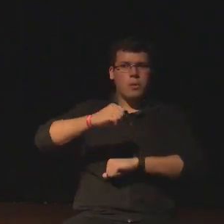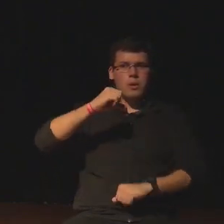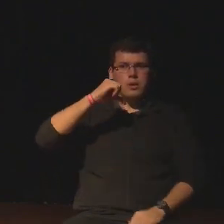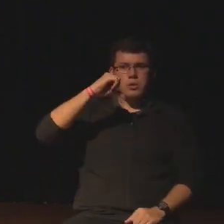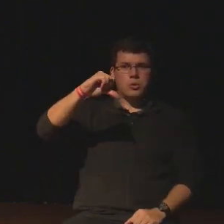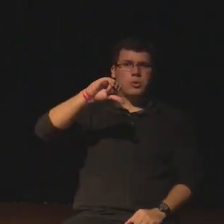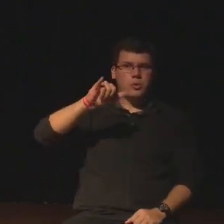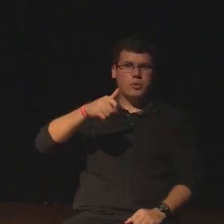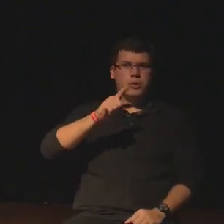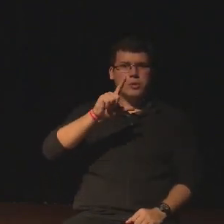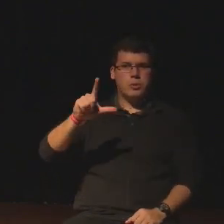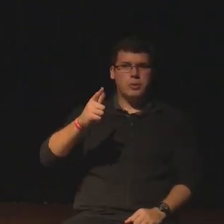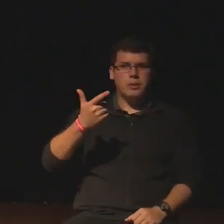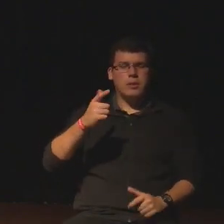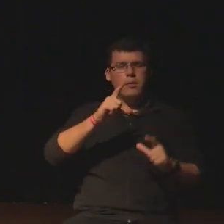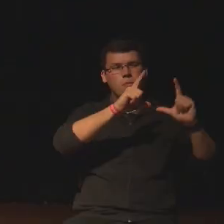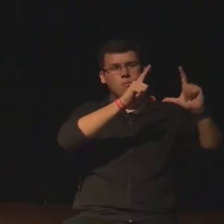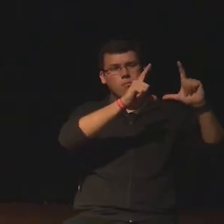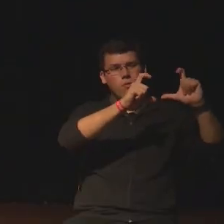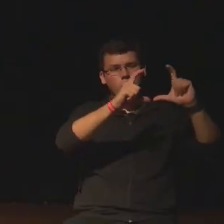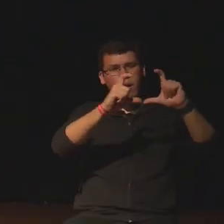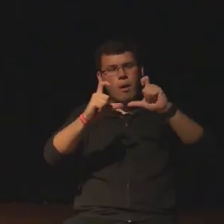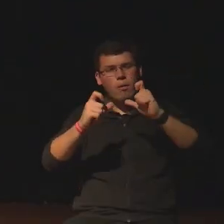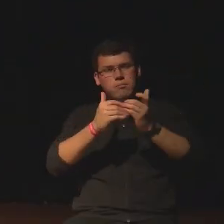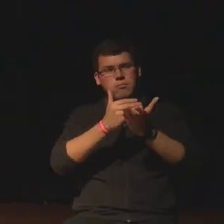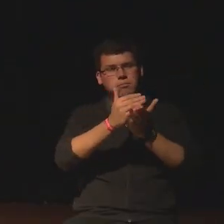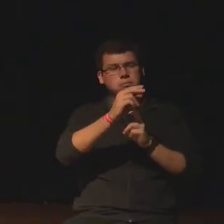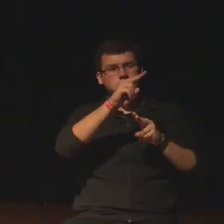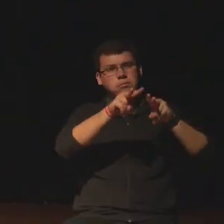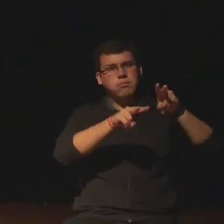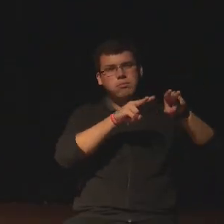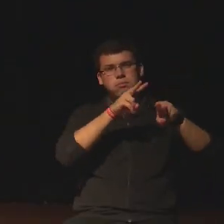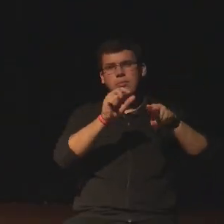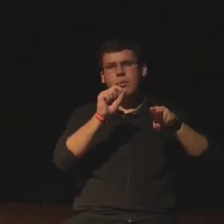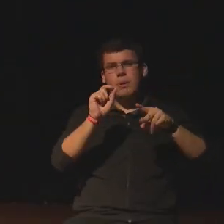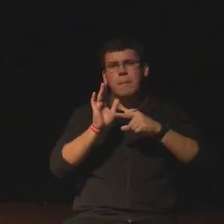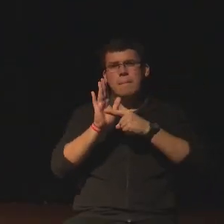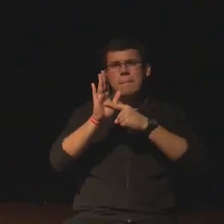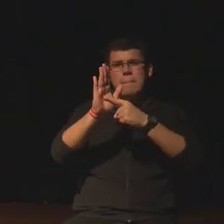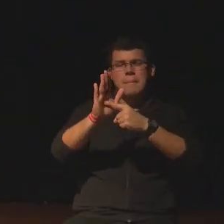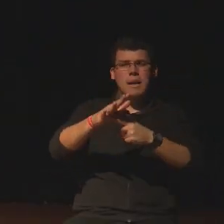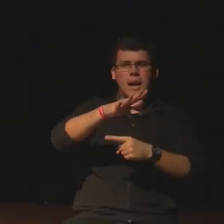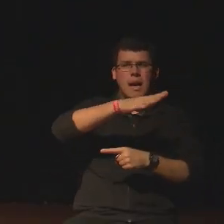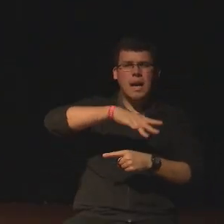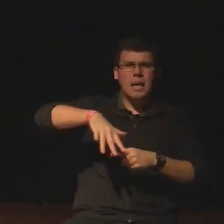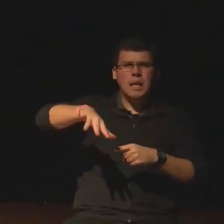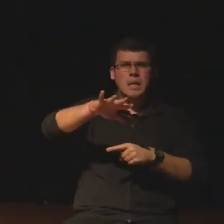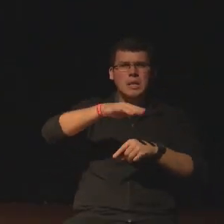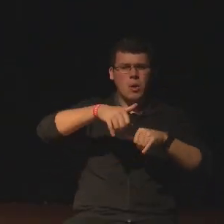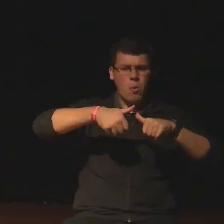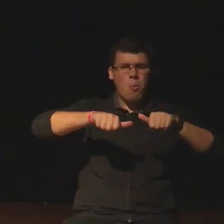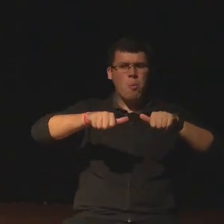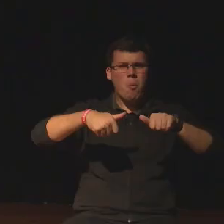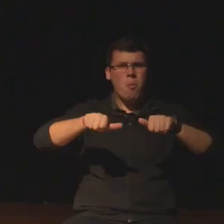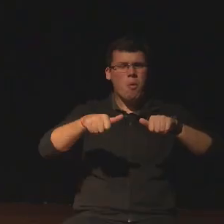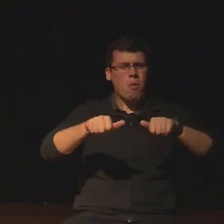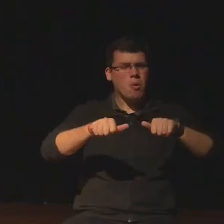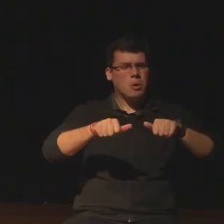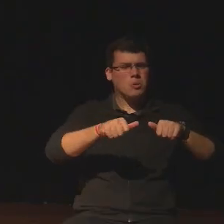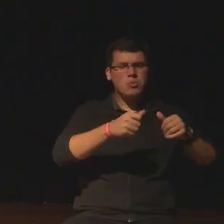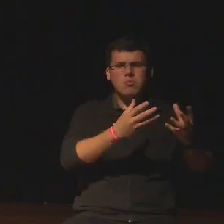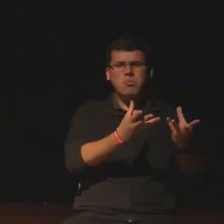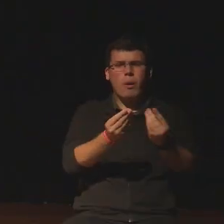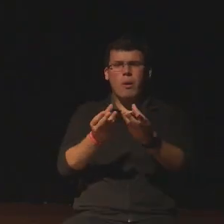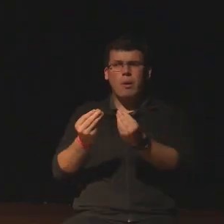Eu tinha visto nas imagens iniciais que apareceu aquela área cheia de moto, eu não vi essa área